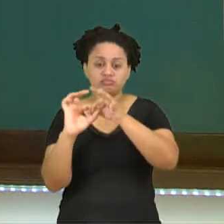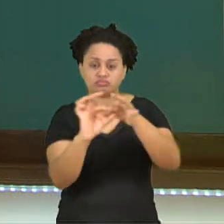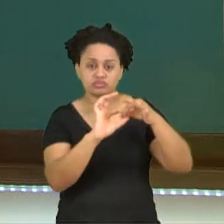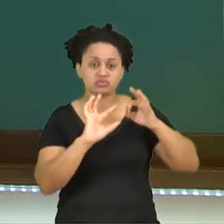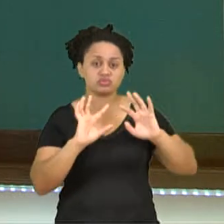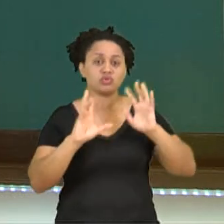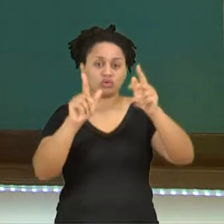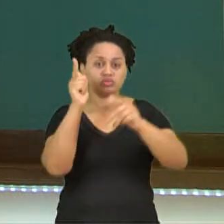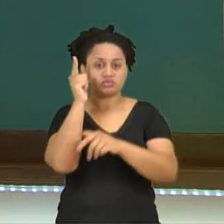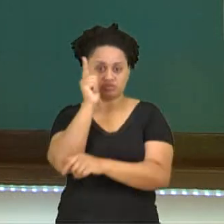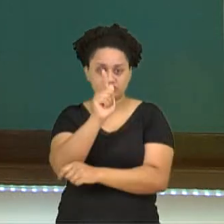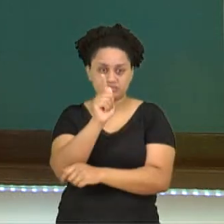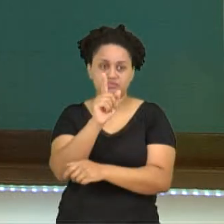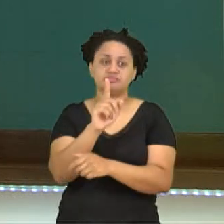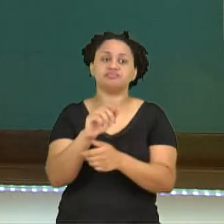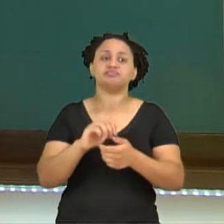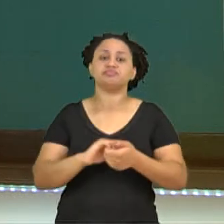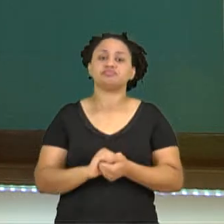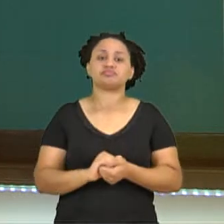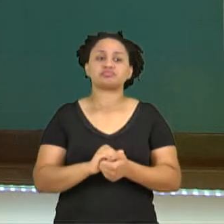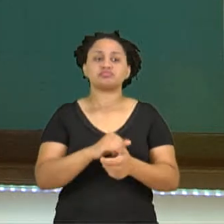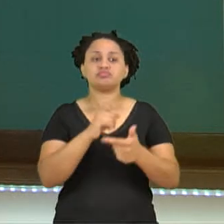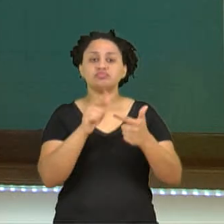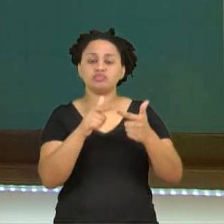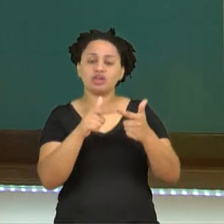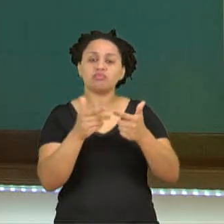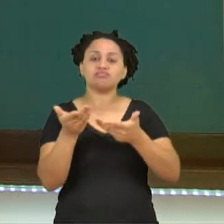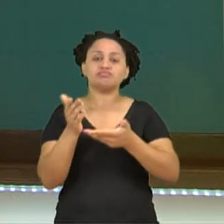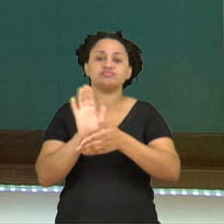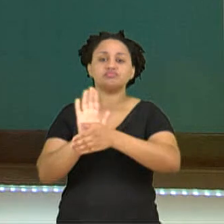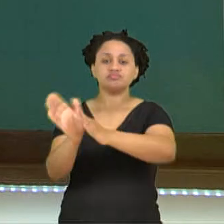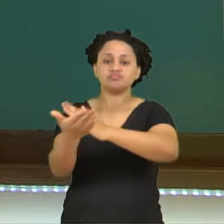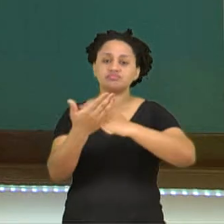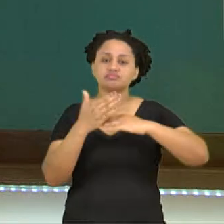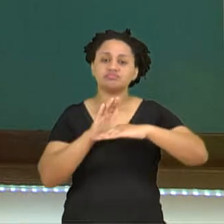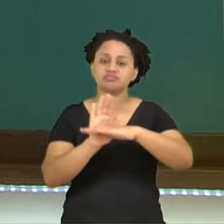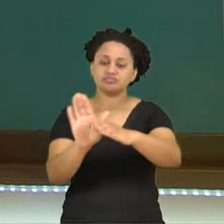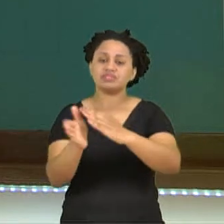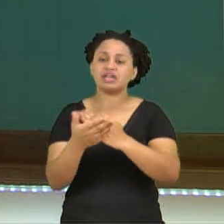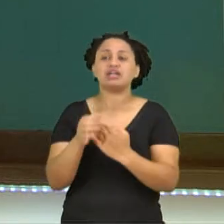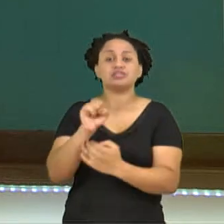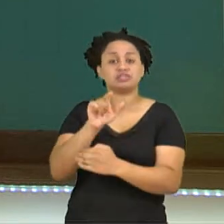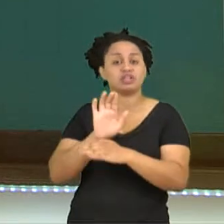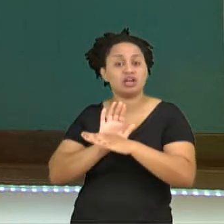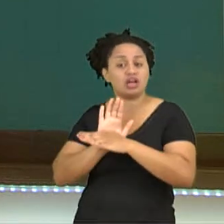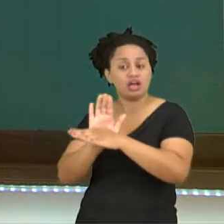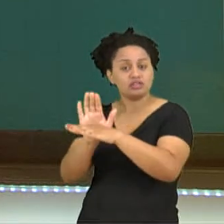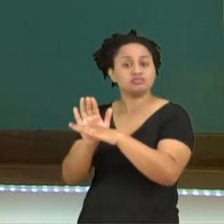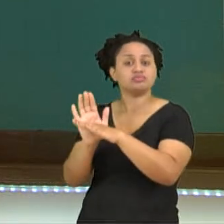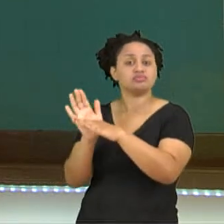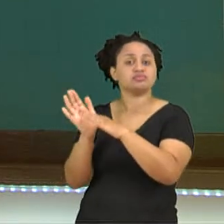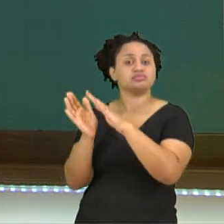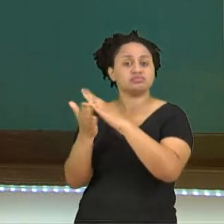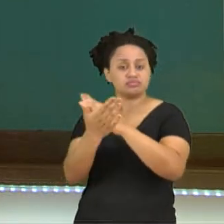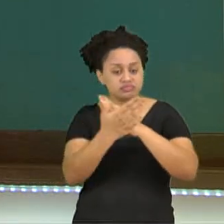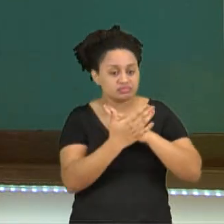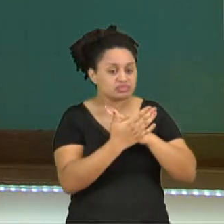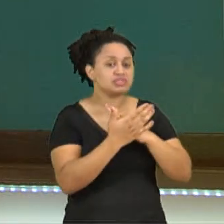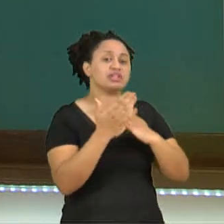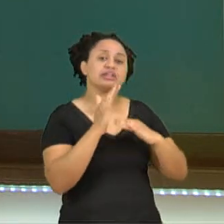irão ganhar, certo? A cooperação, se você ajudar nessa cooperação, não